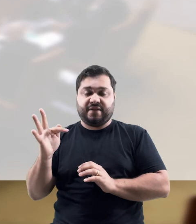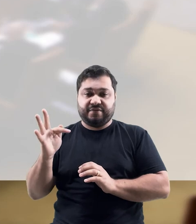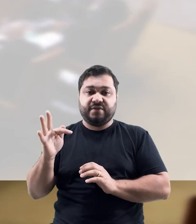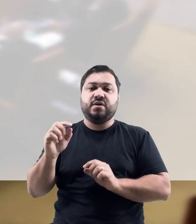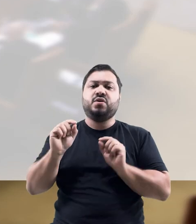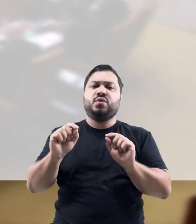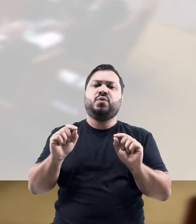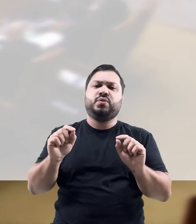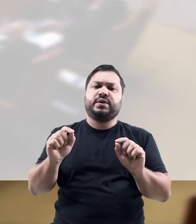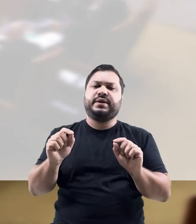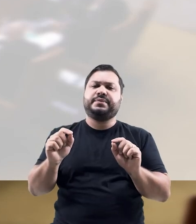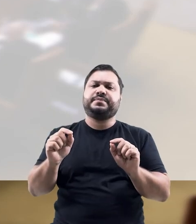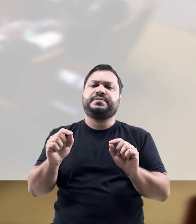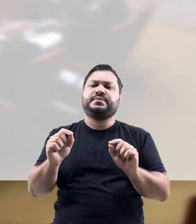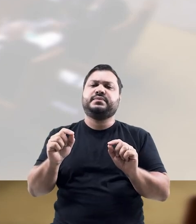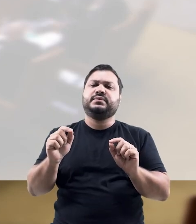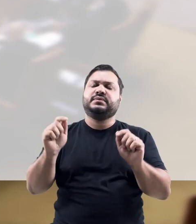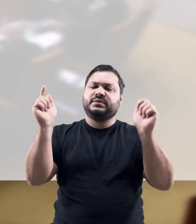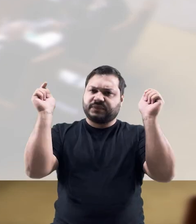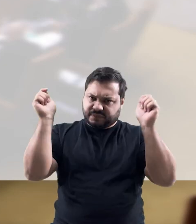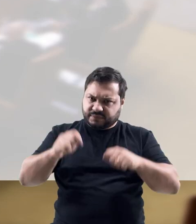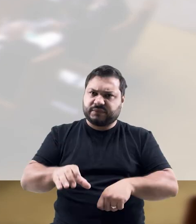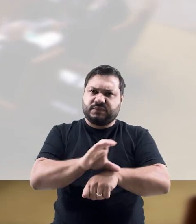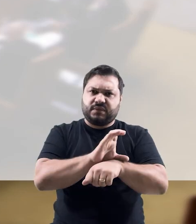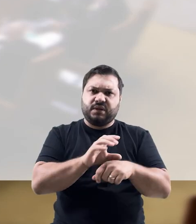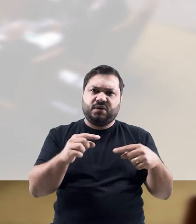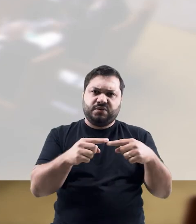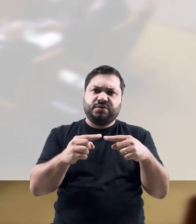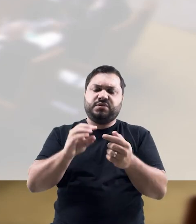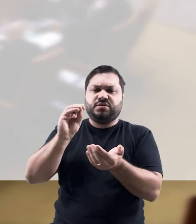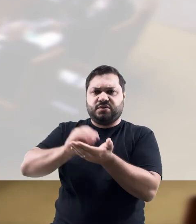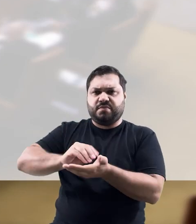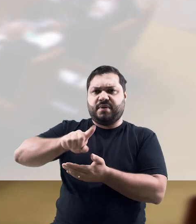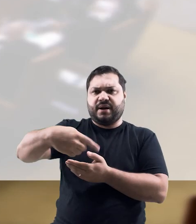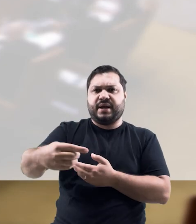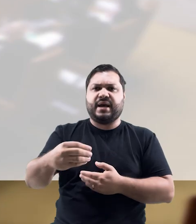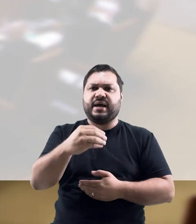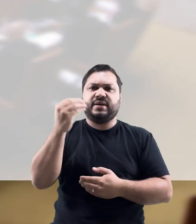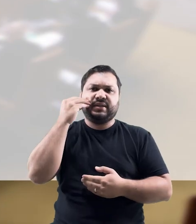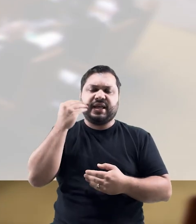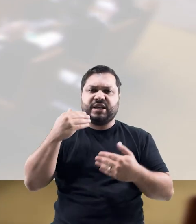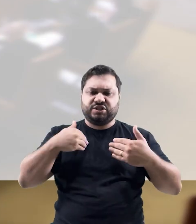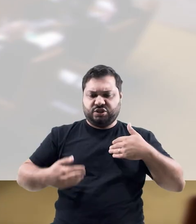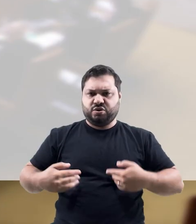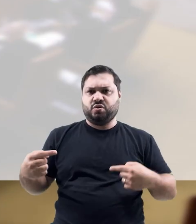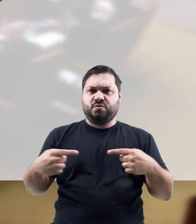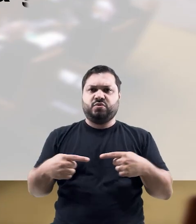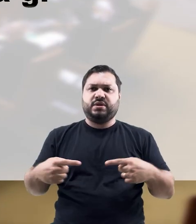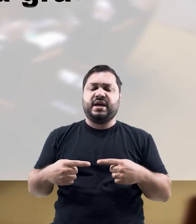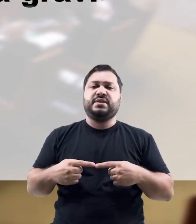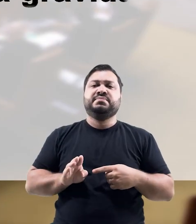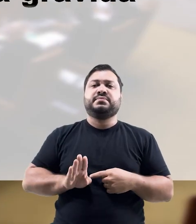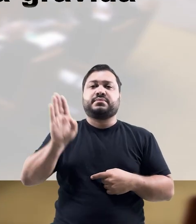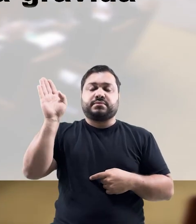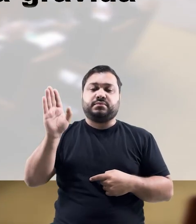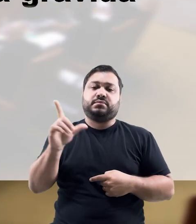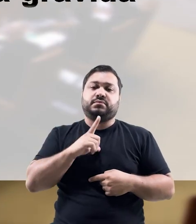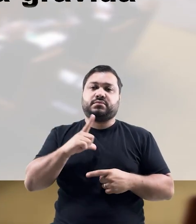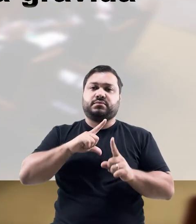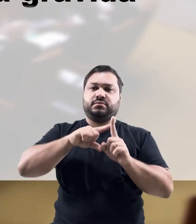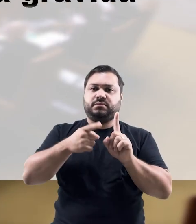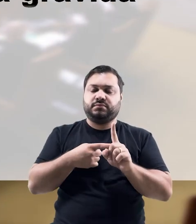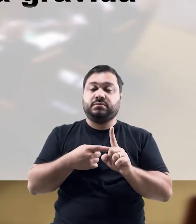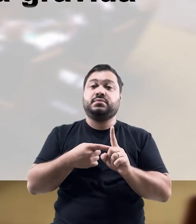Federal, a qual estabelece que é constitucional a remarcação do teste de aptidão física de candidata que